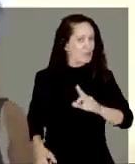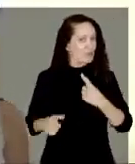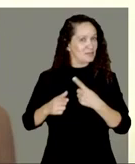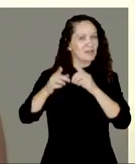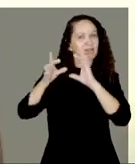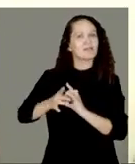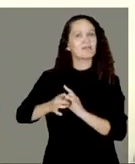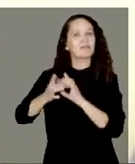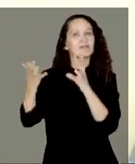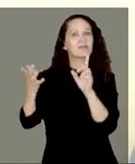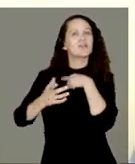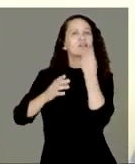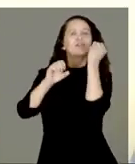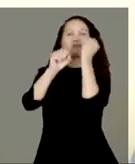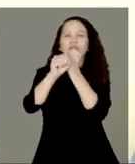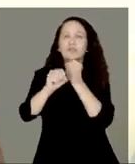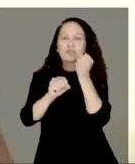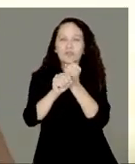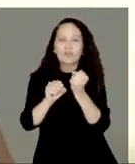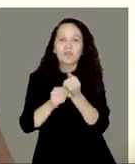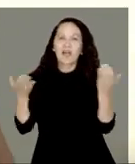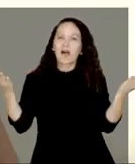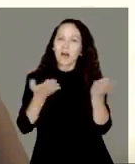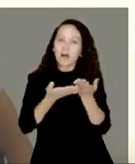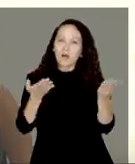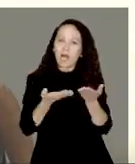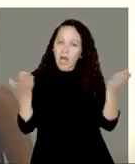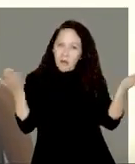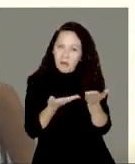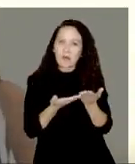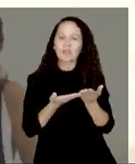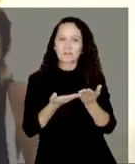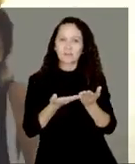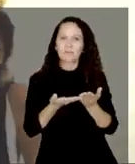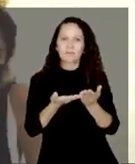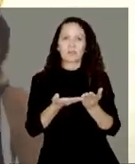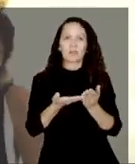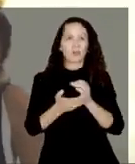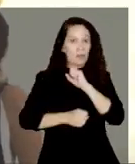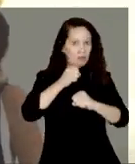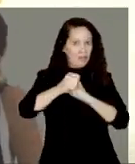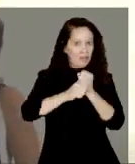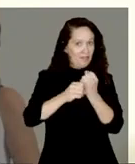tem 300 empresários. Como é que a gente pode querer melhorar a nossa vida?